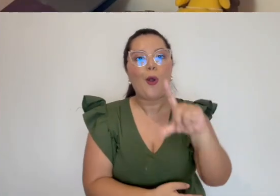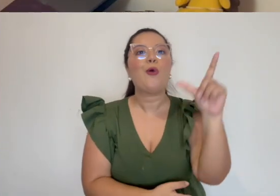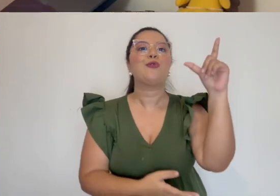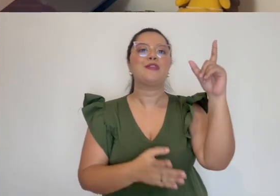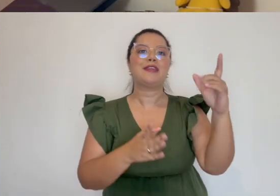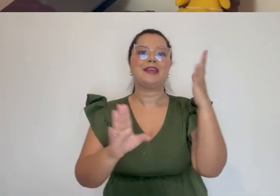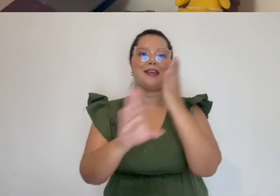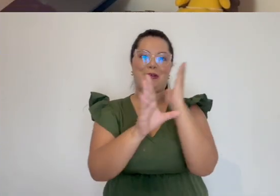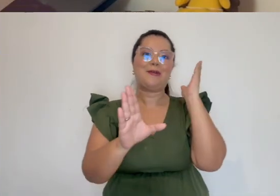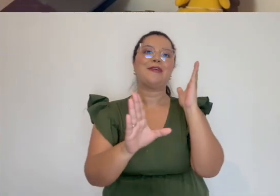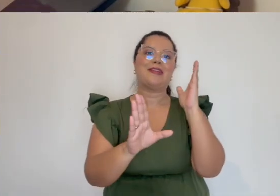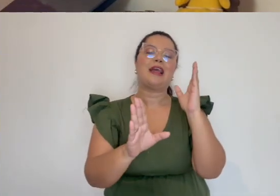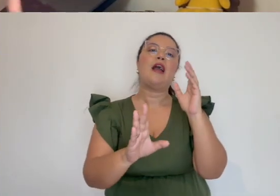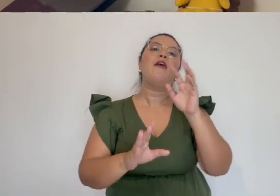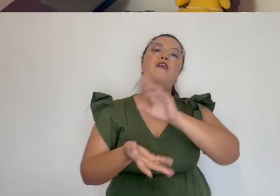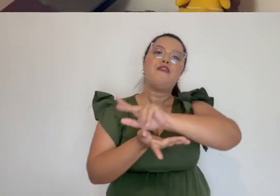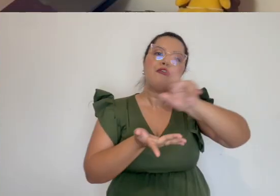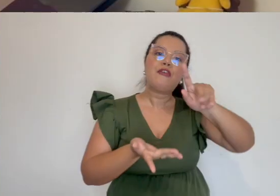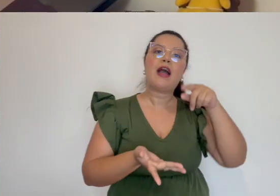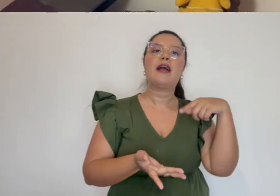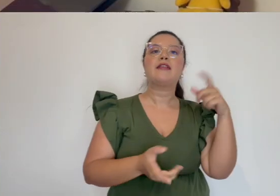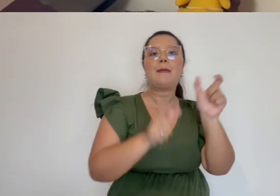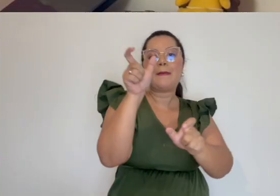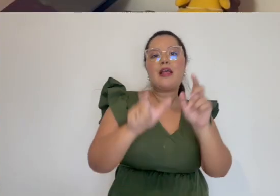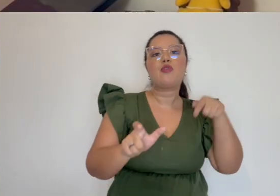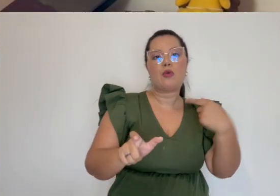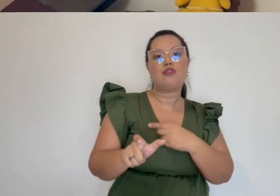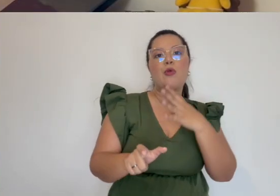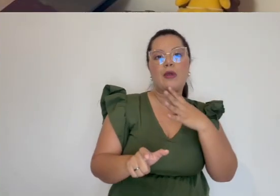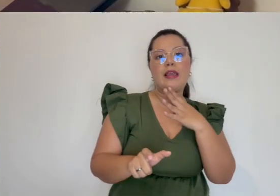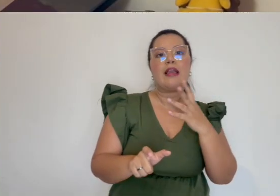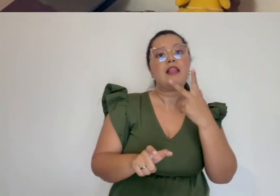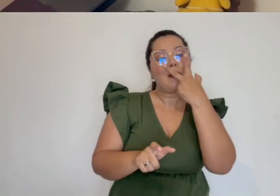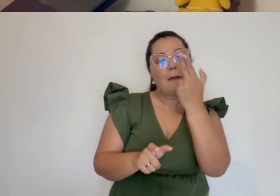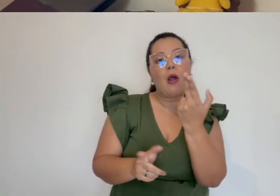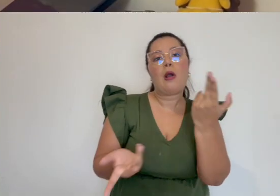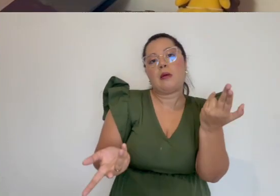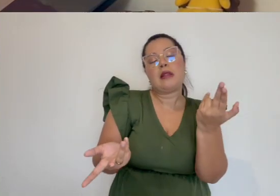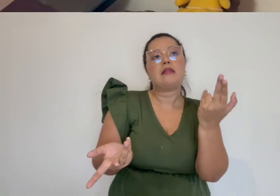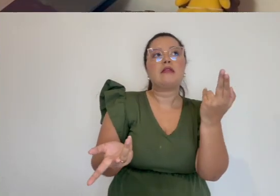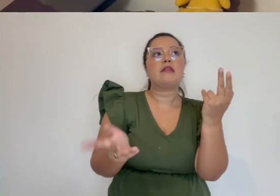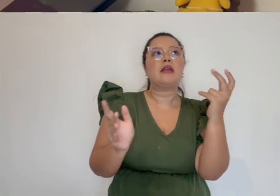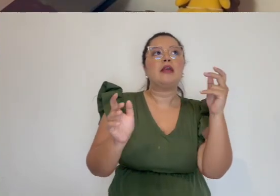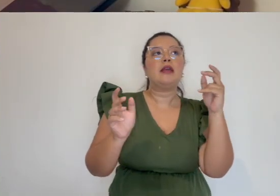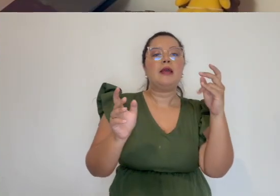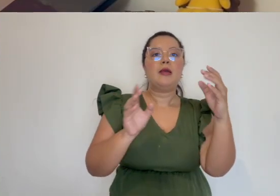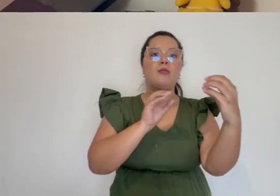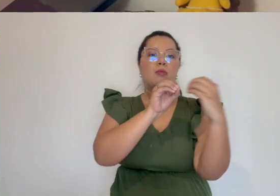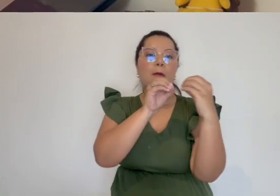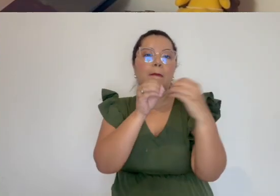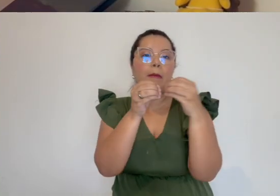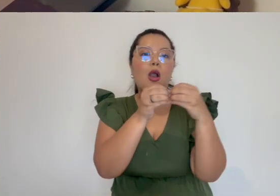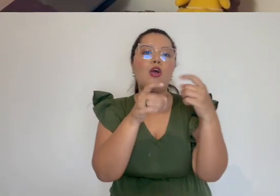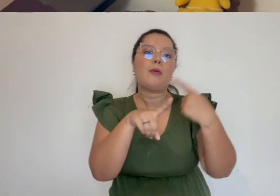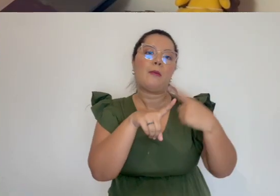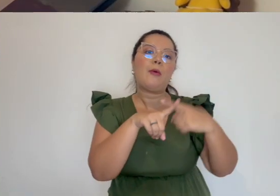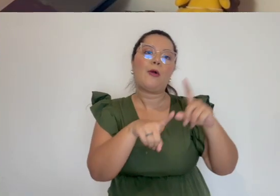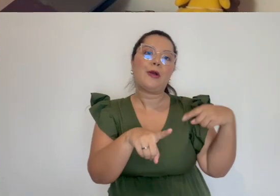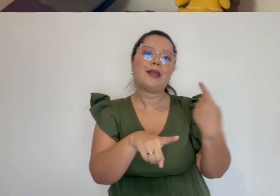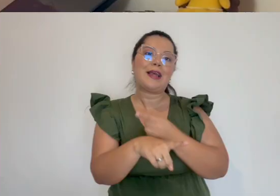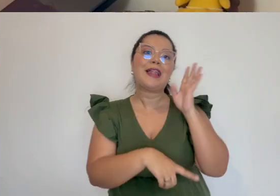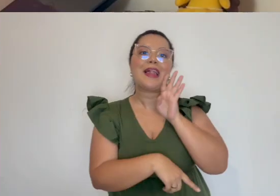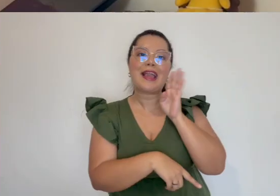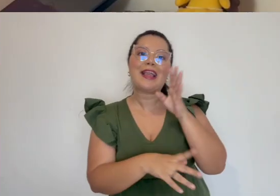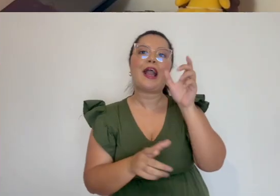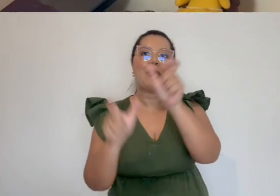depois. É um filme que várias pessoas que a gente conhece podem ter passado por situações semelhantes, então eles são muito próximos. Esse tipo de